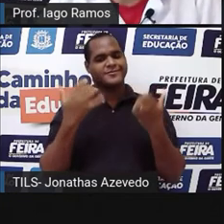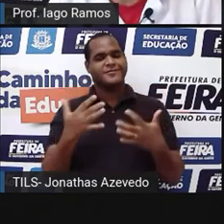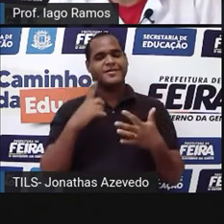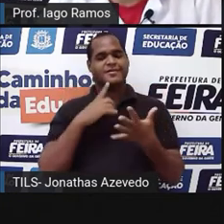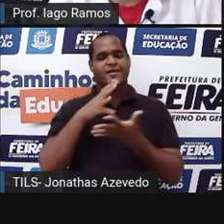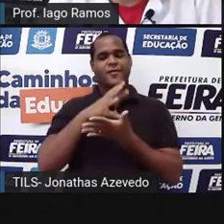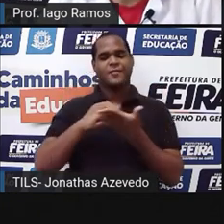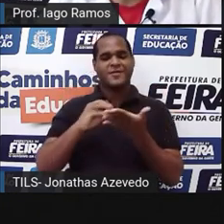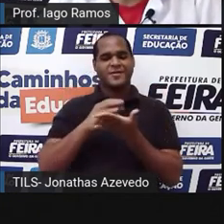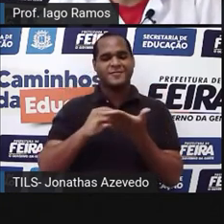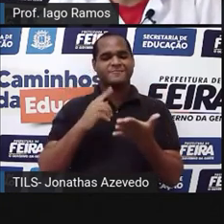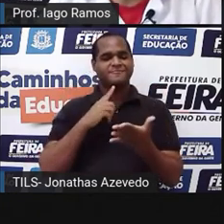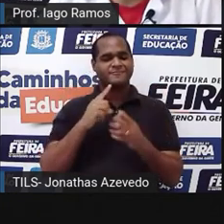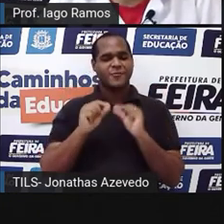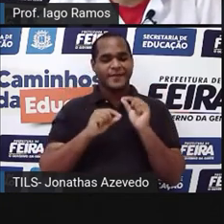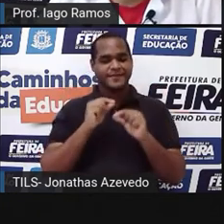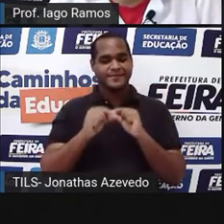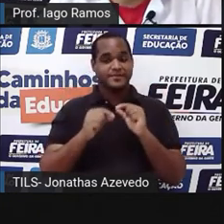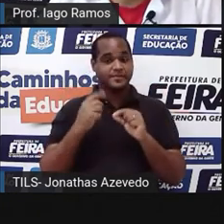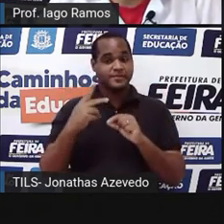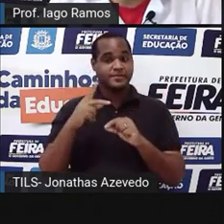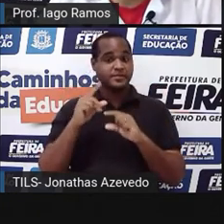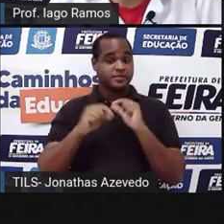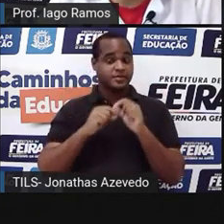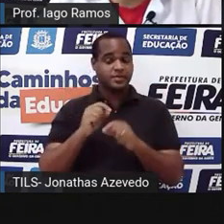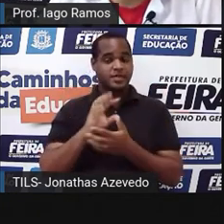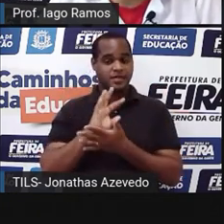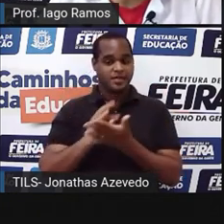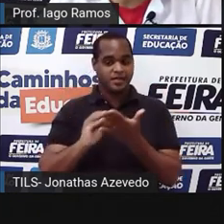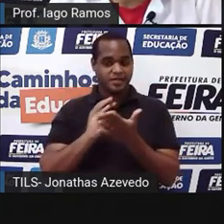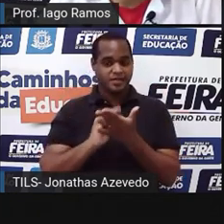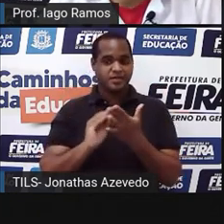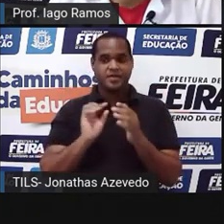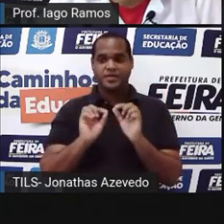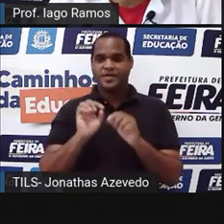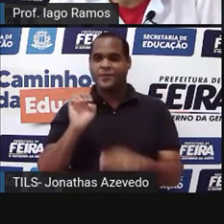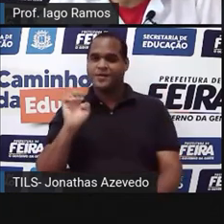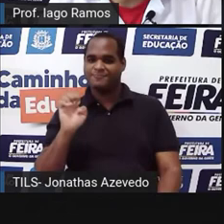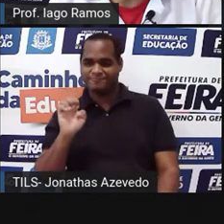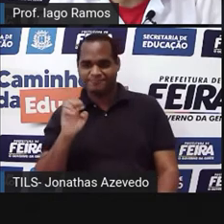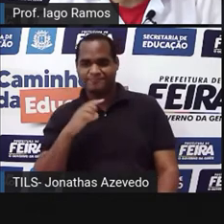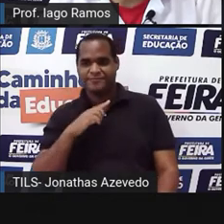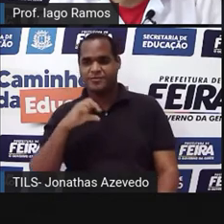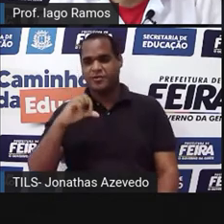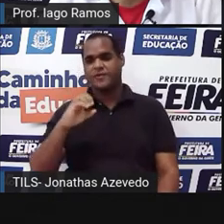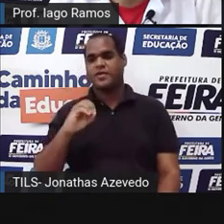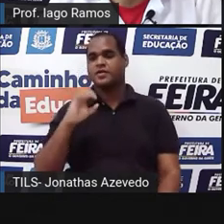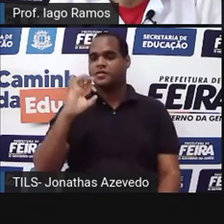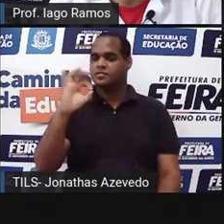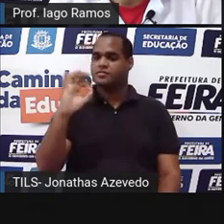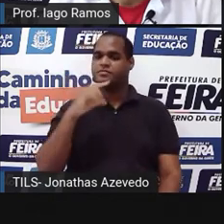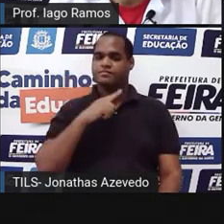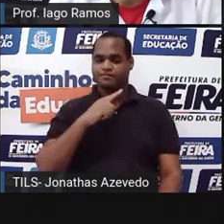na imitação lá, no triângulo grande? Quem corresponde ao formado no E, 90 graus.